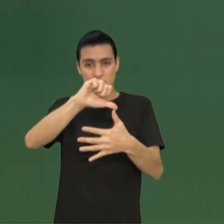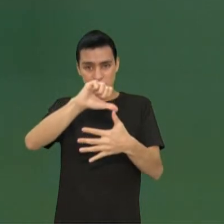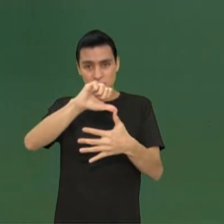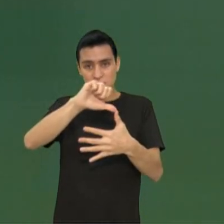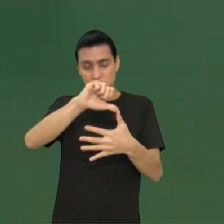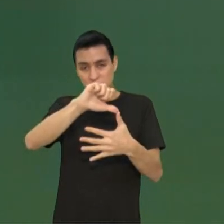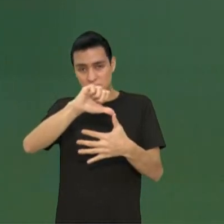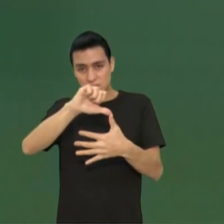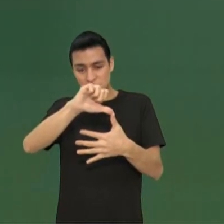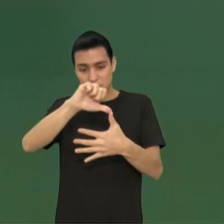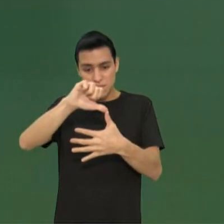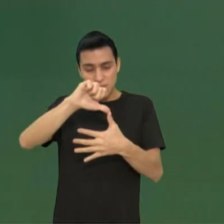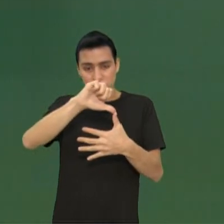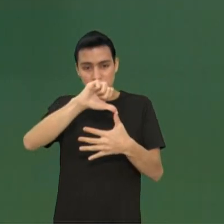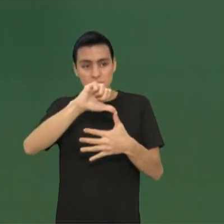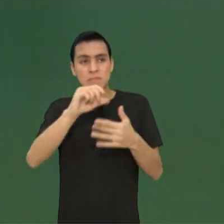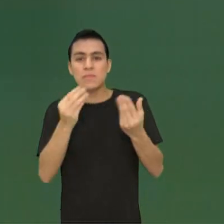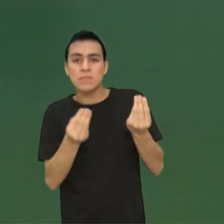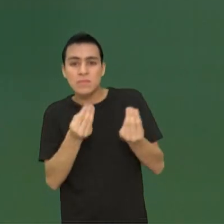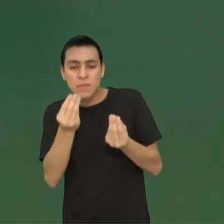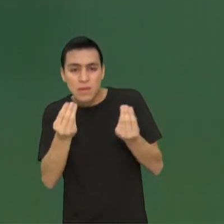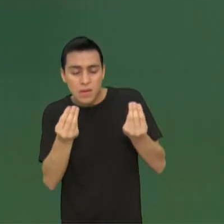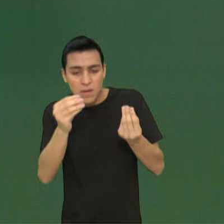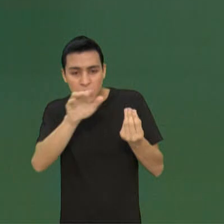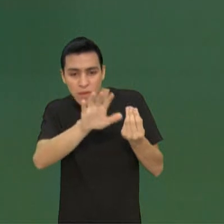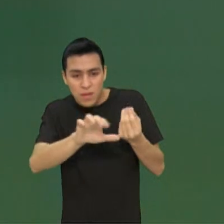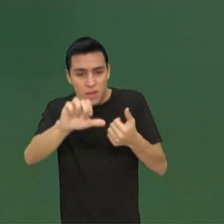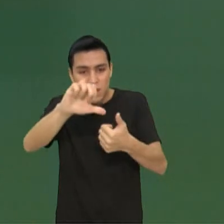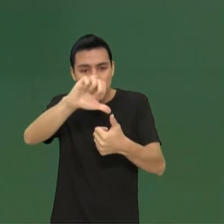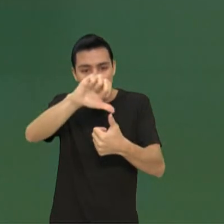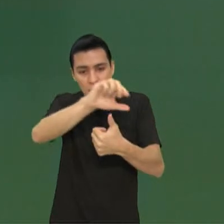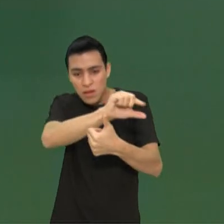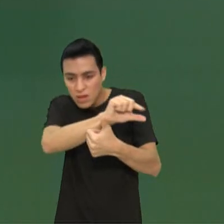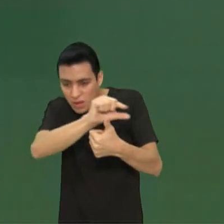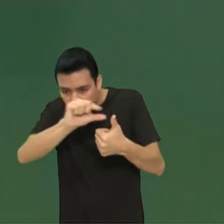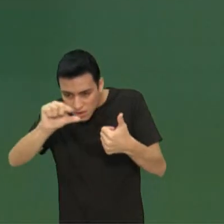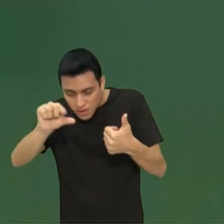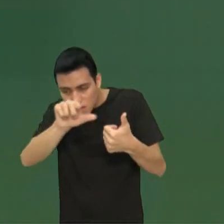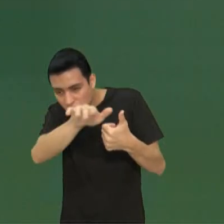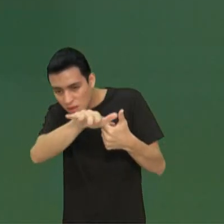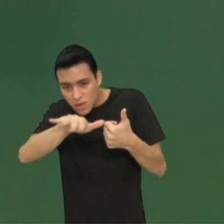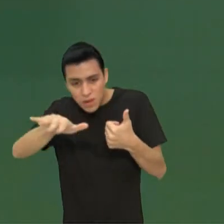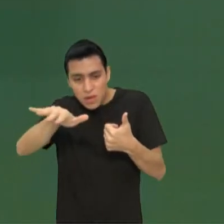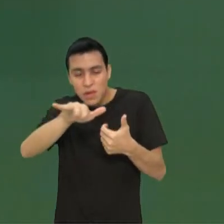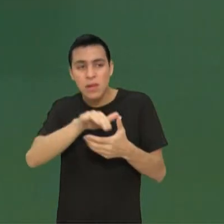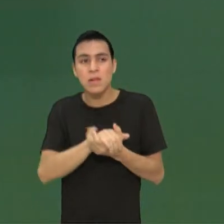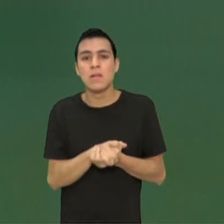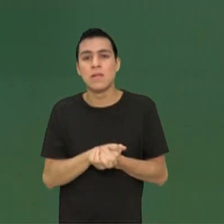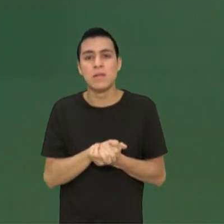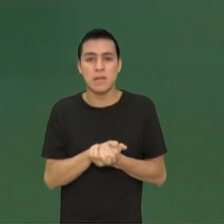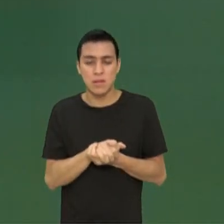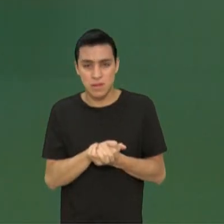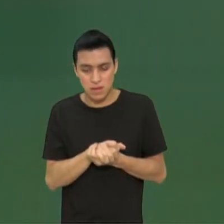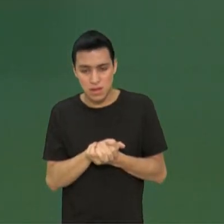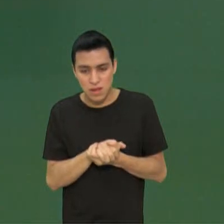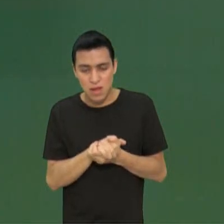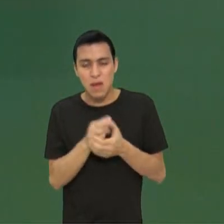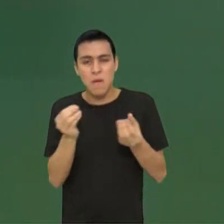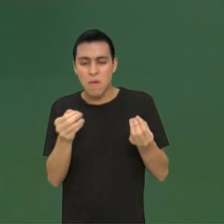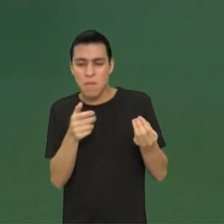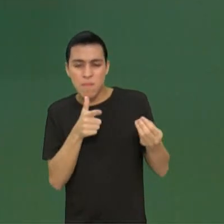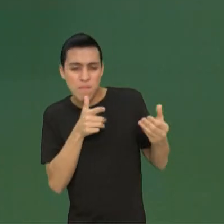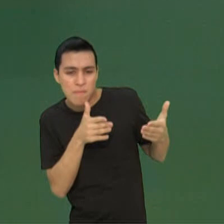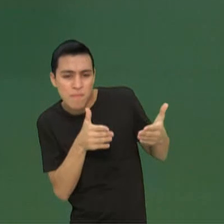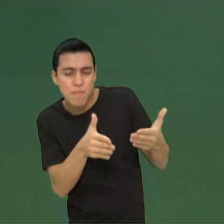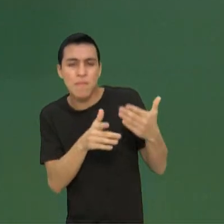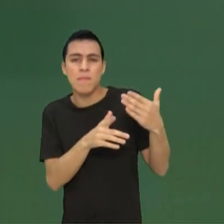Brasil. Então, lá no meio da América, numa região de grandes altitudes, né, nas nascentes da bacia do Rio Paraná, na